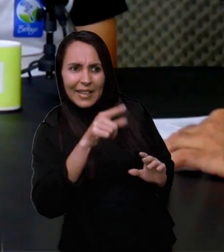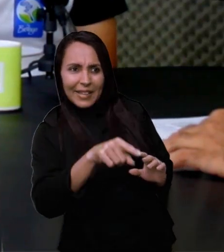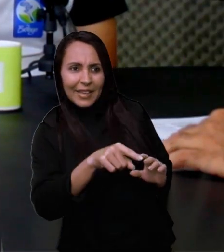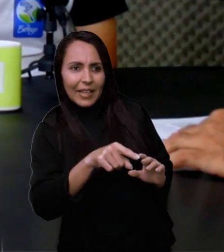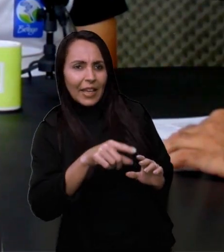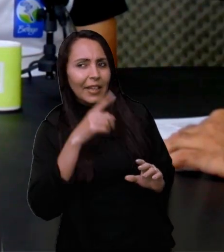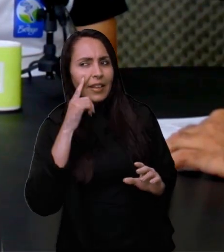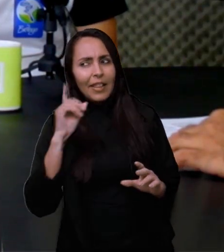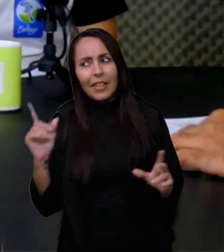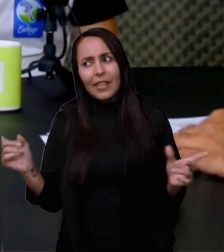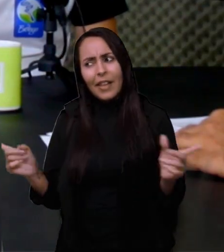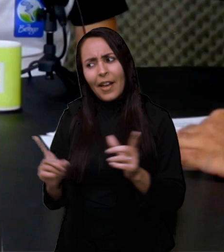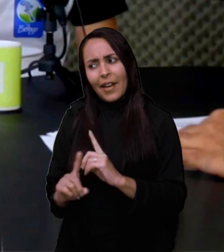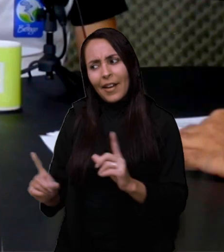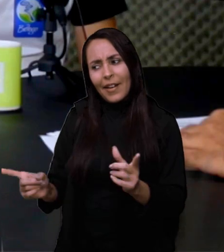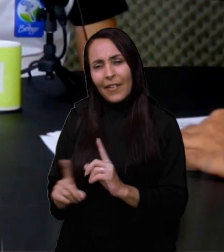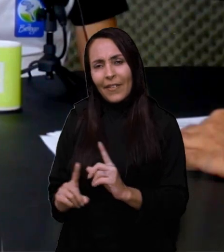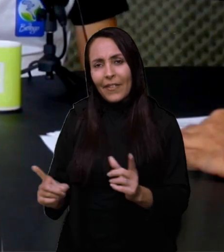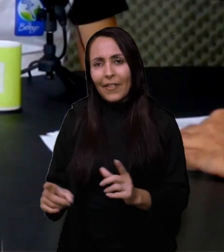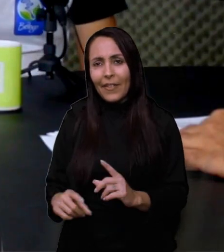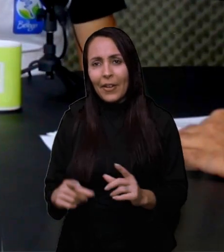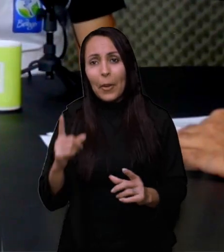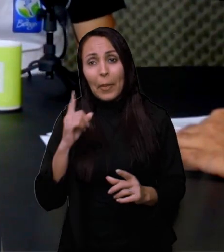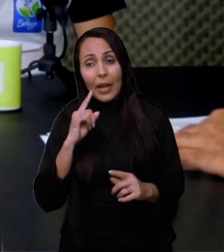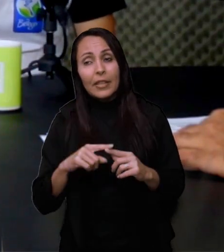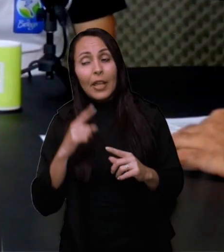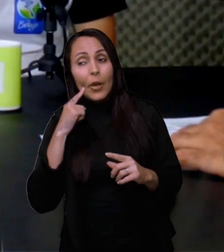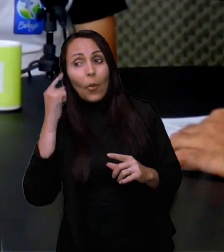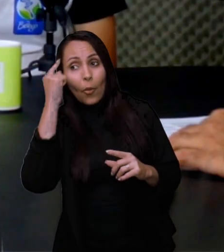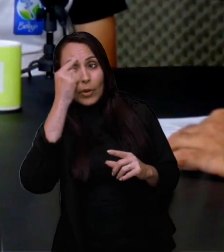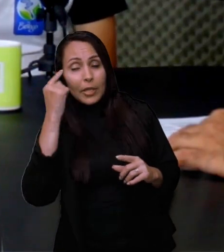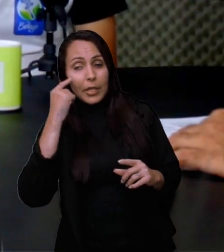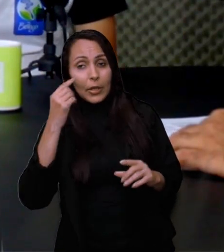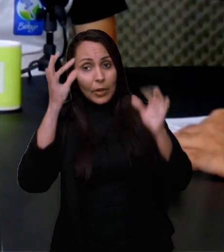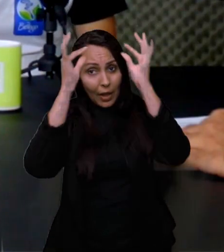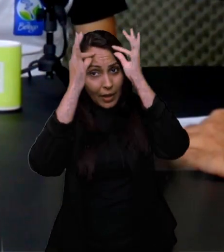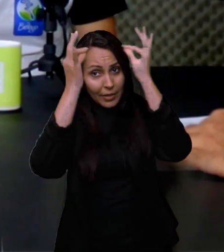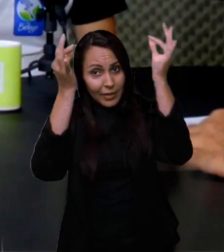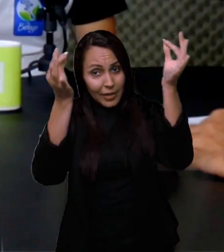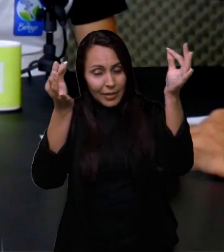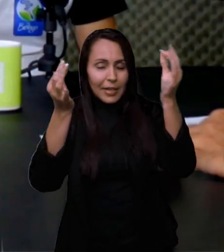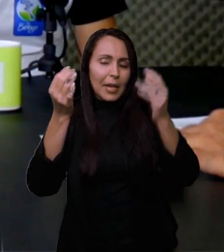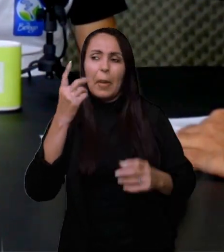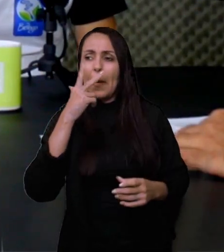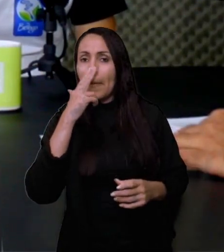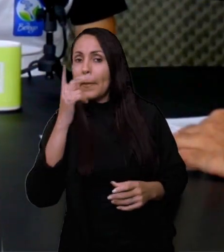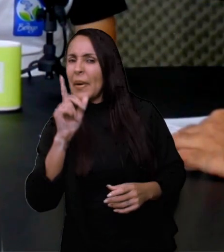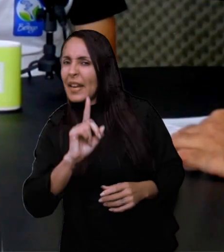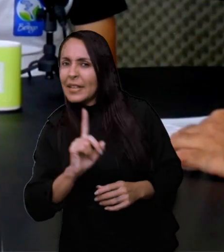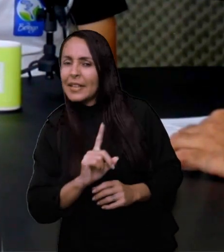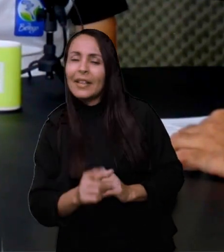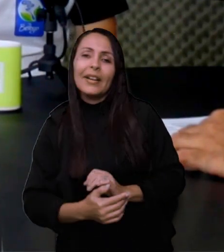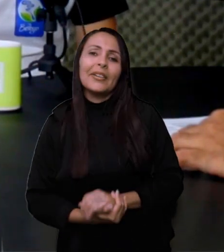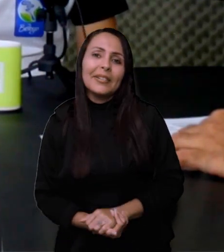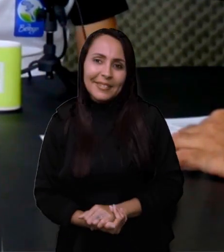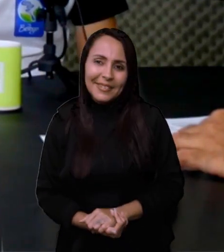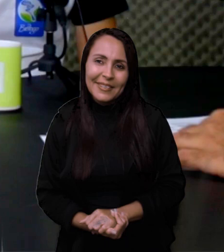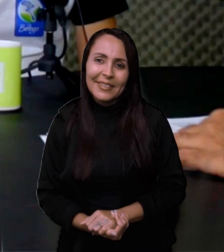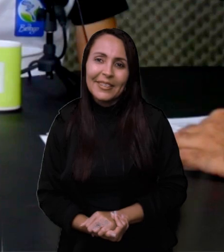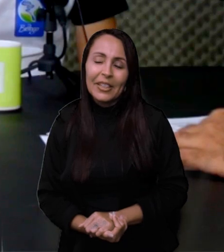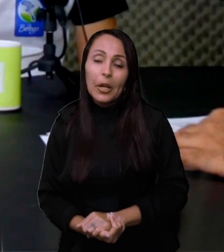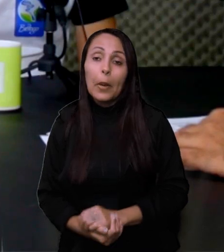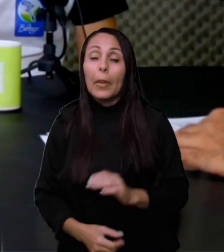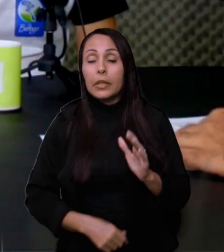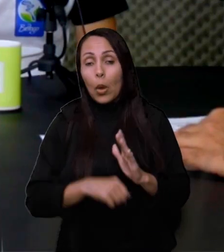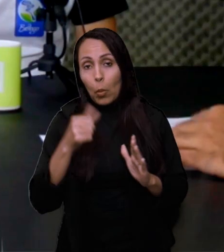não. Aí diz, mas tem um olhinho, tem as anteninhas. Eles, não parece não, mas era pra ser. Era Mas pra é ser o